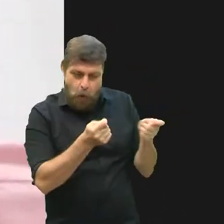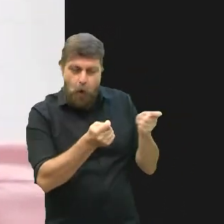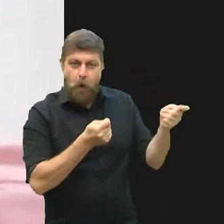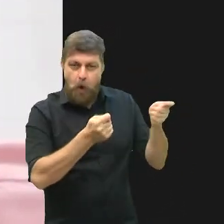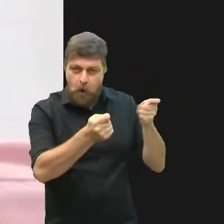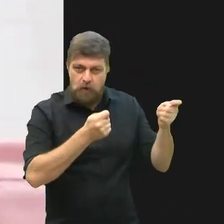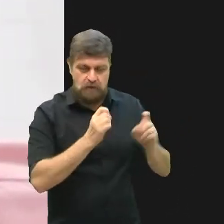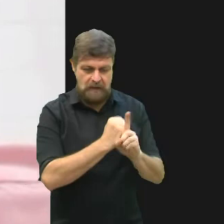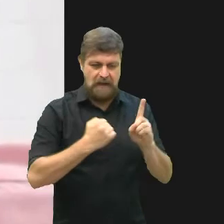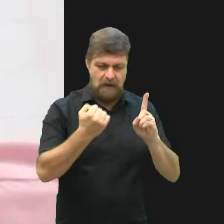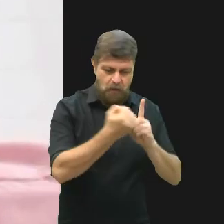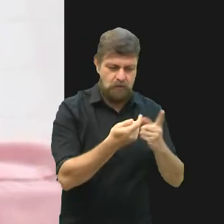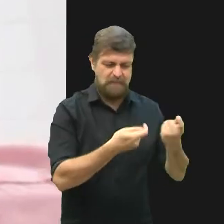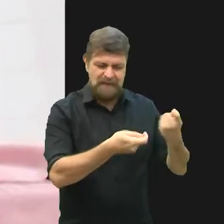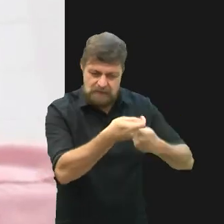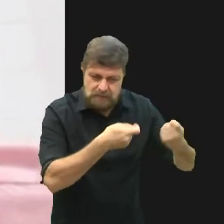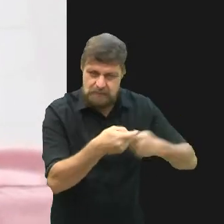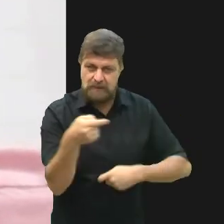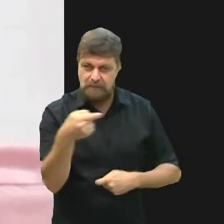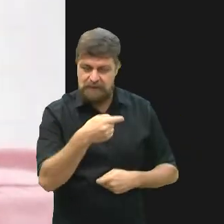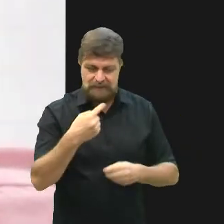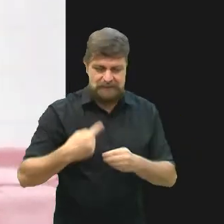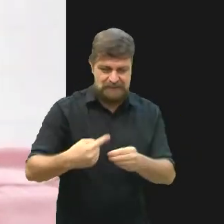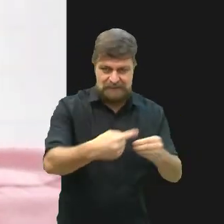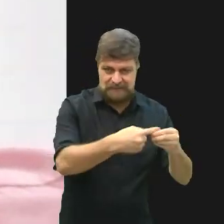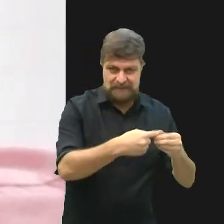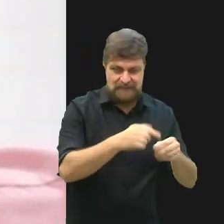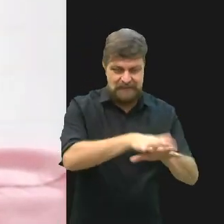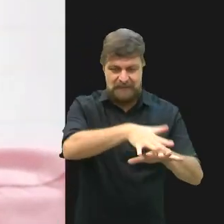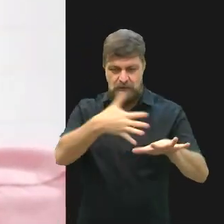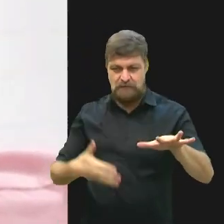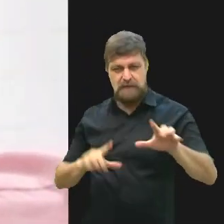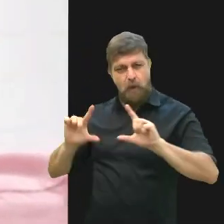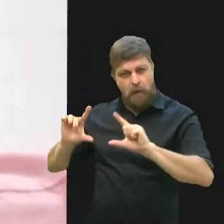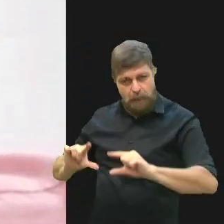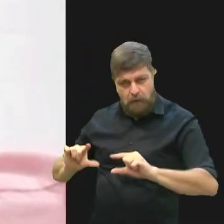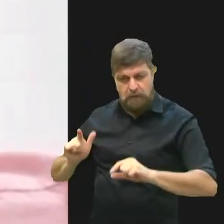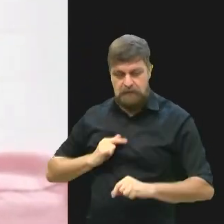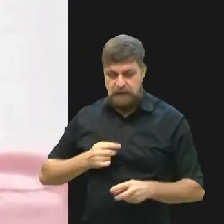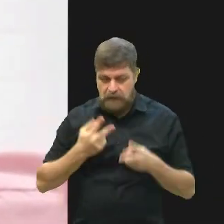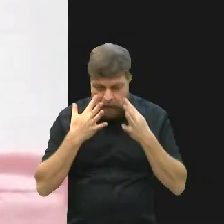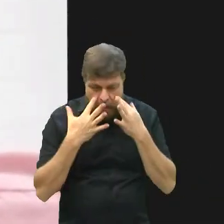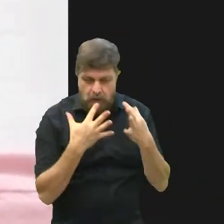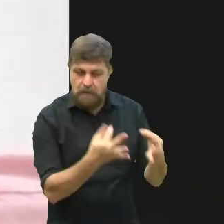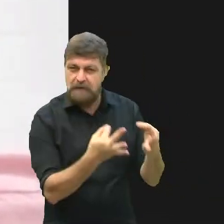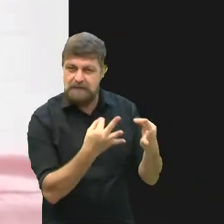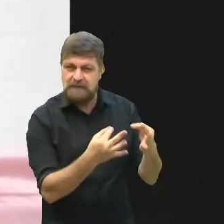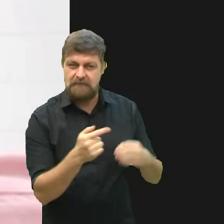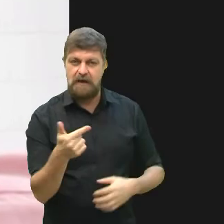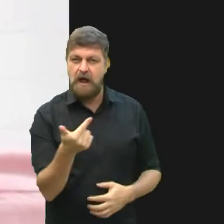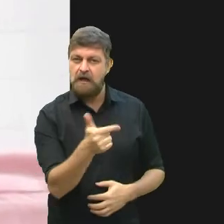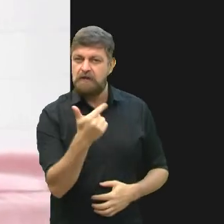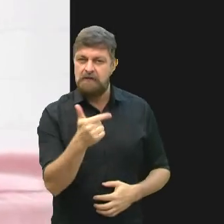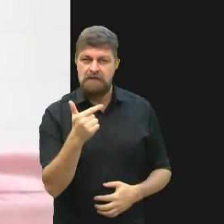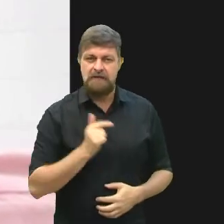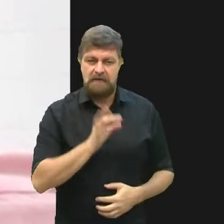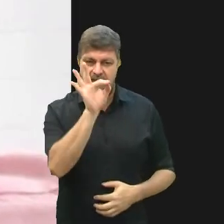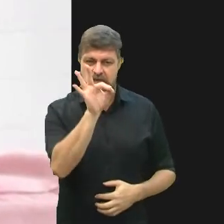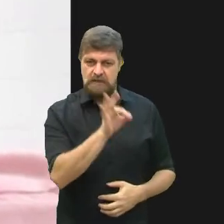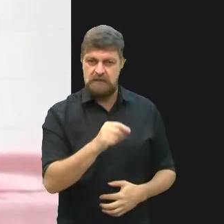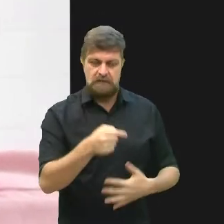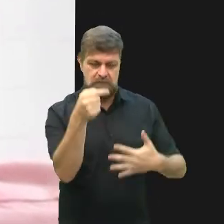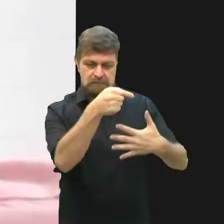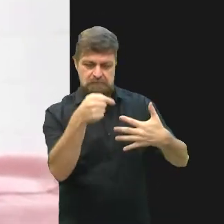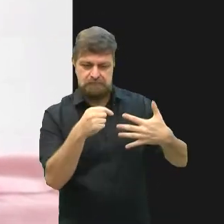vista socioeconômico, tudo, sem tanta exclusão social, se observa que não houve a piora dos